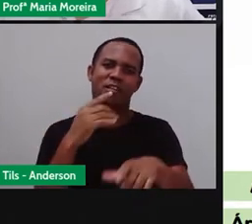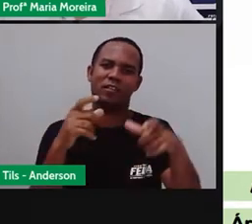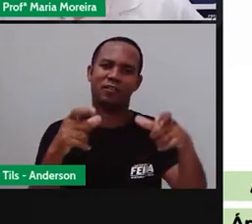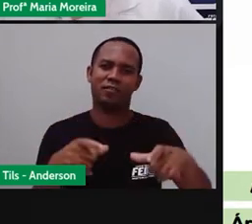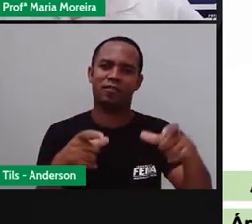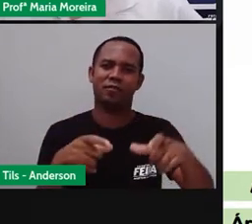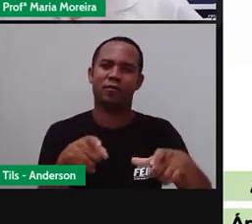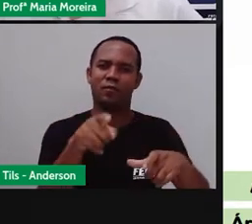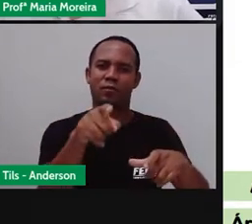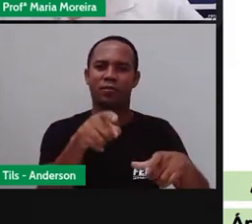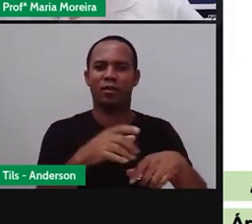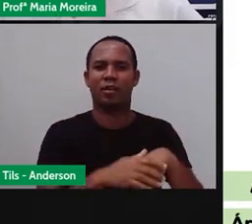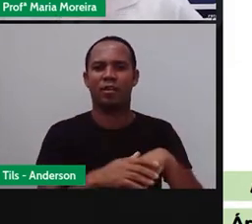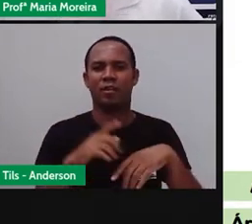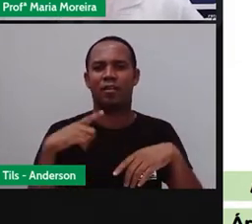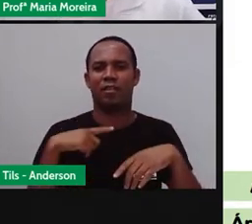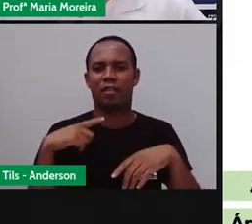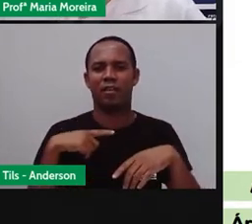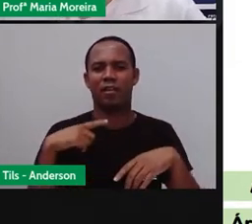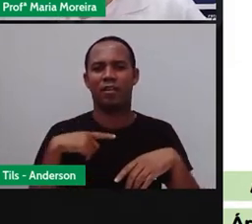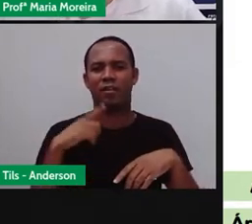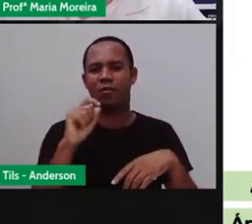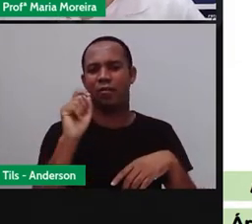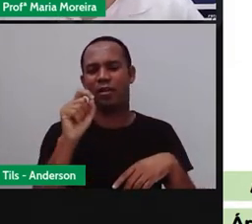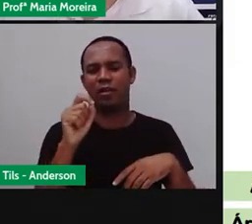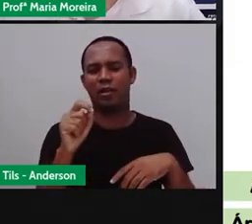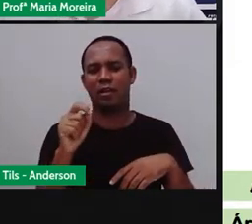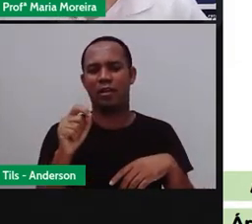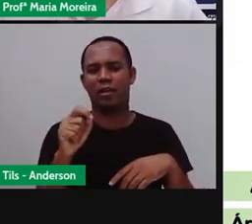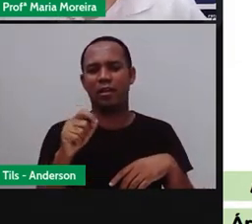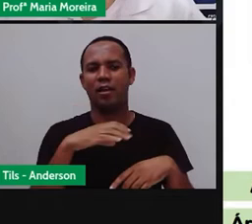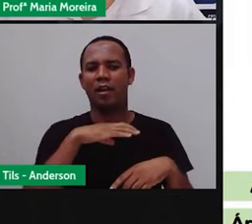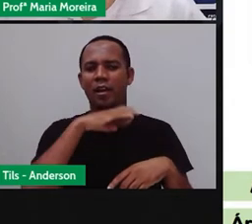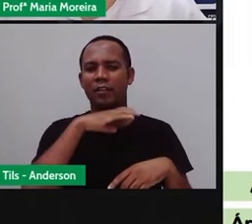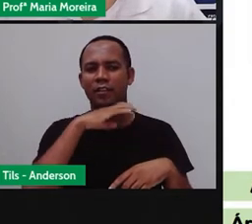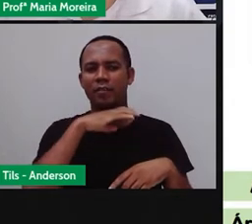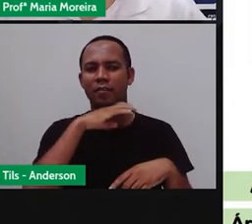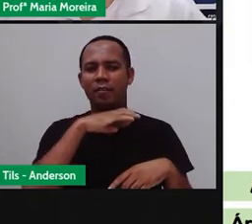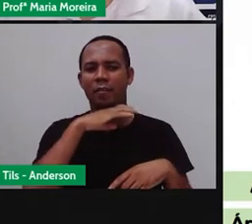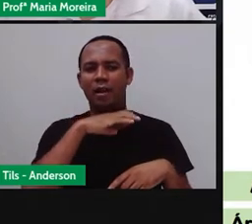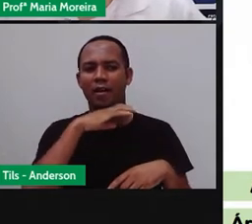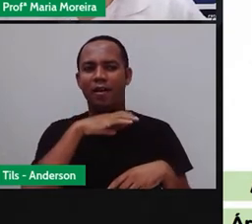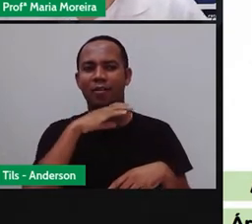fica um habitante bem conhecido em nossa cidade. O